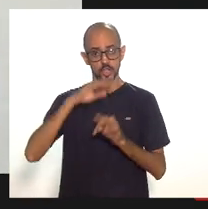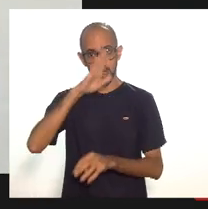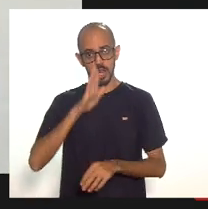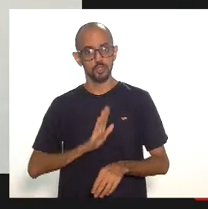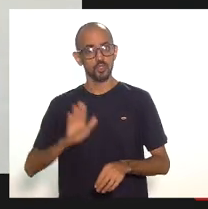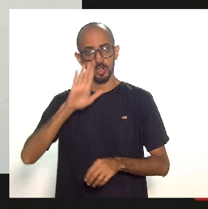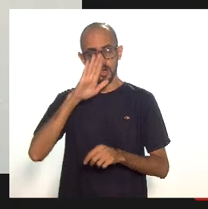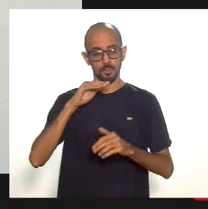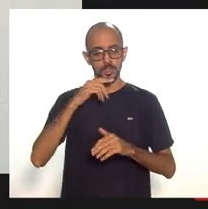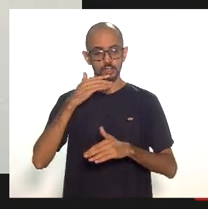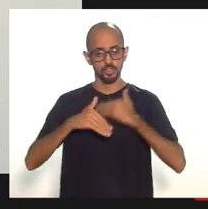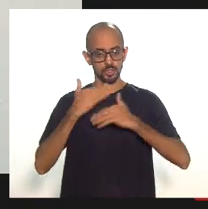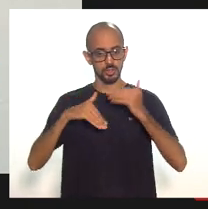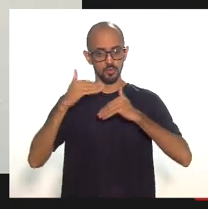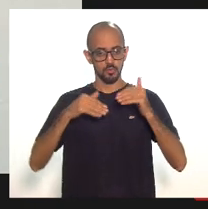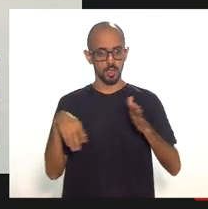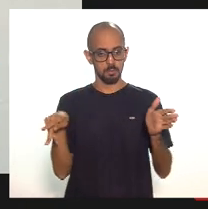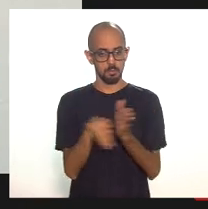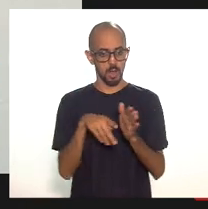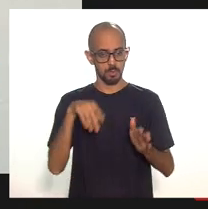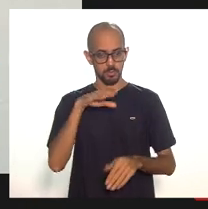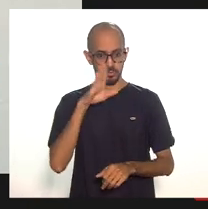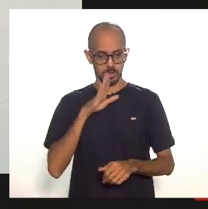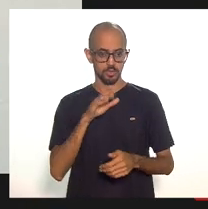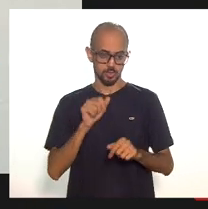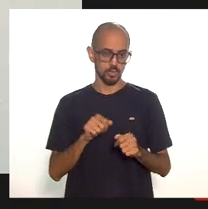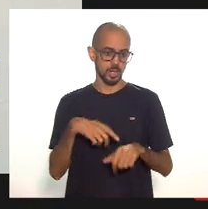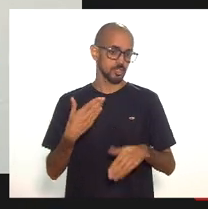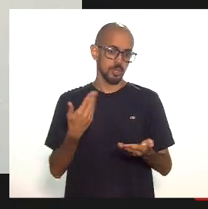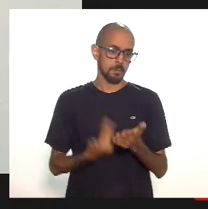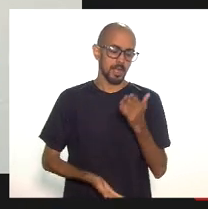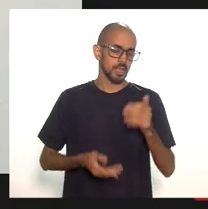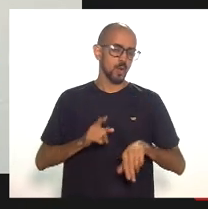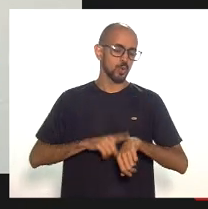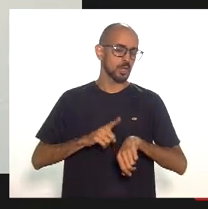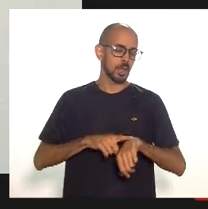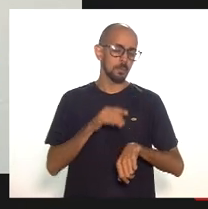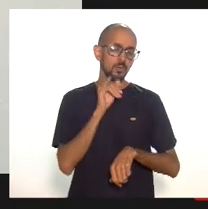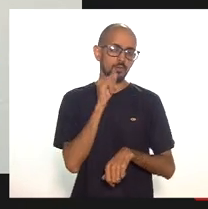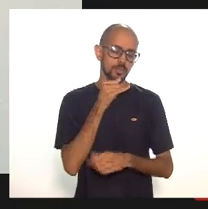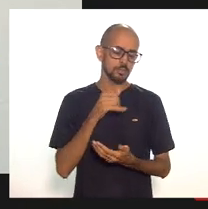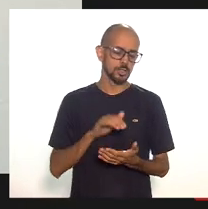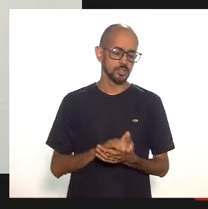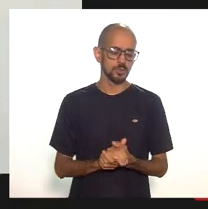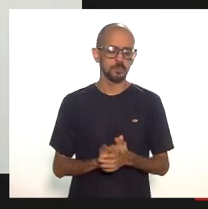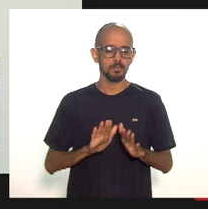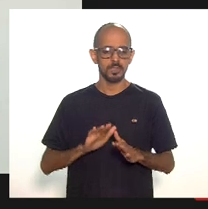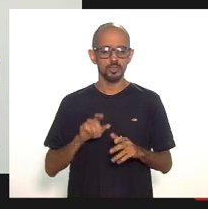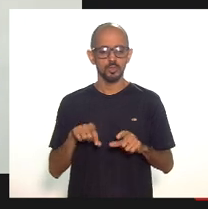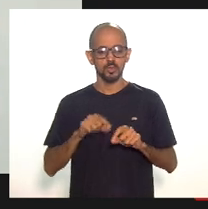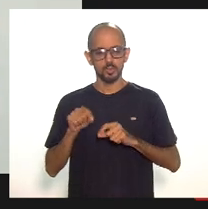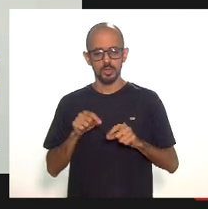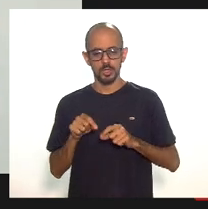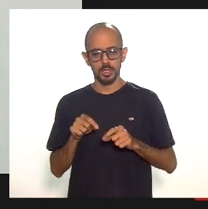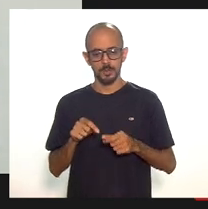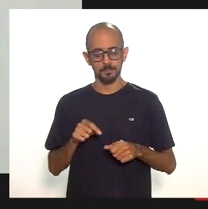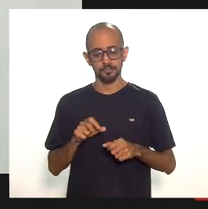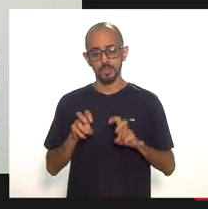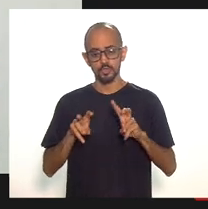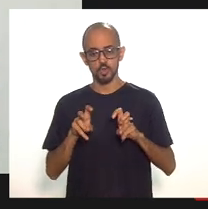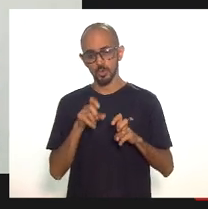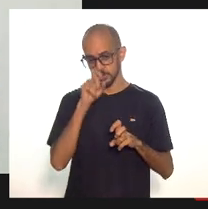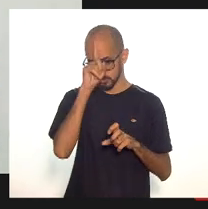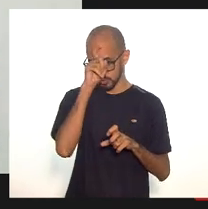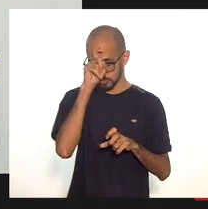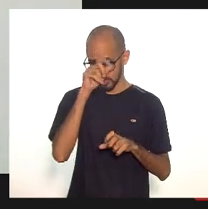desenvolver vacinas, enfim, a gente perdeu o nosso tempo, infelizmente, né? A gente, agora falando em relação aos hospitais federais,